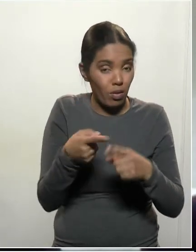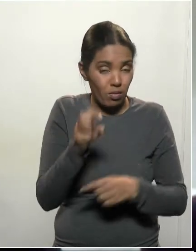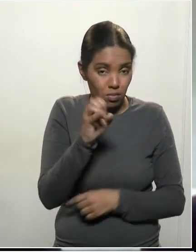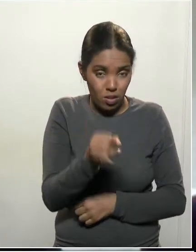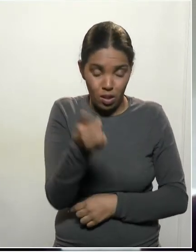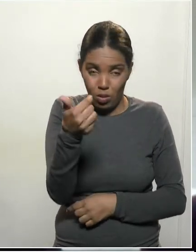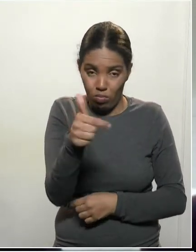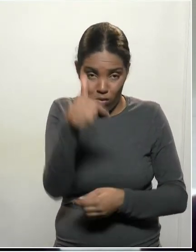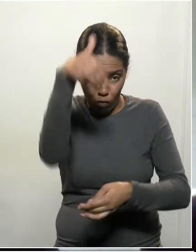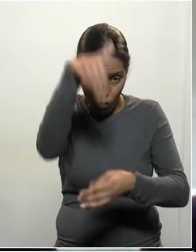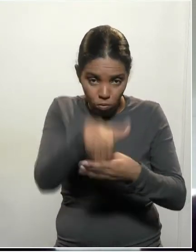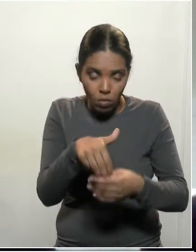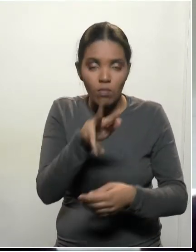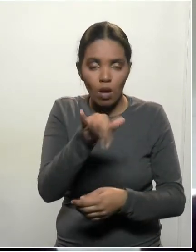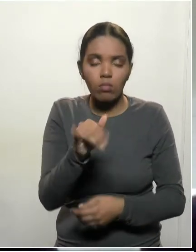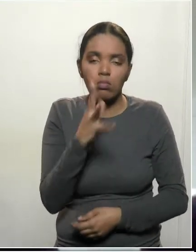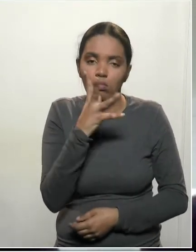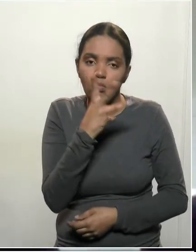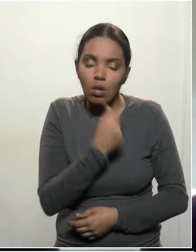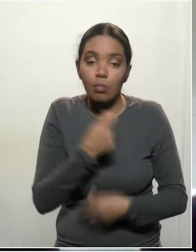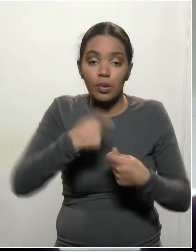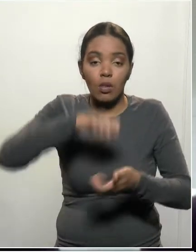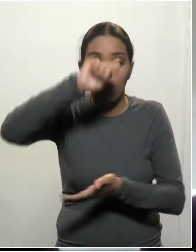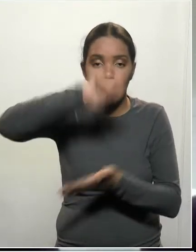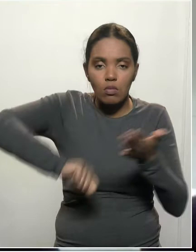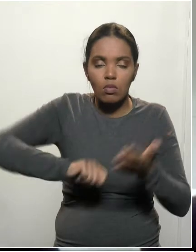de regulamentar, porque se trata